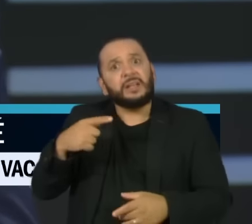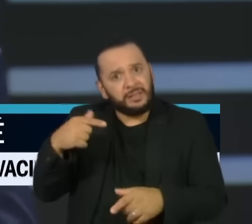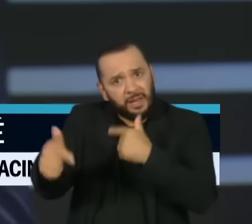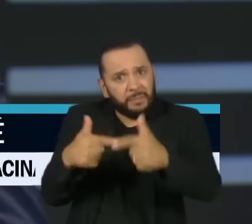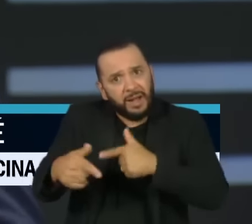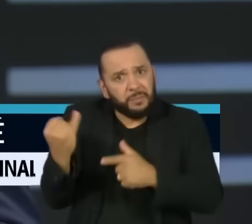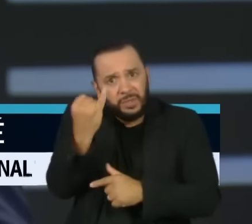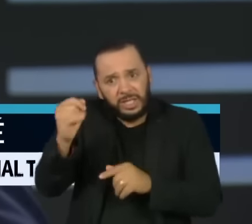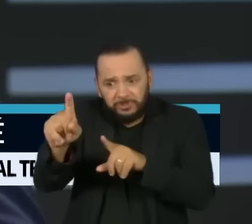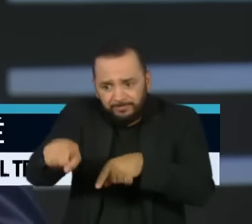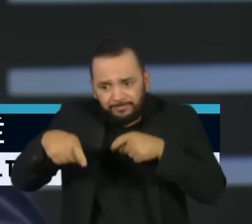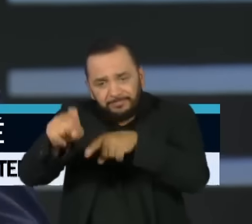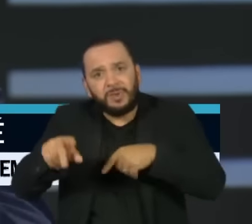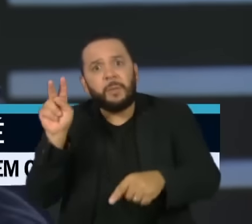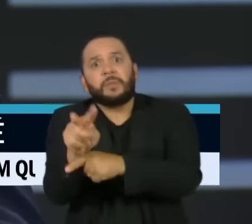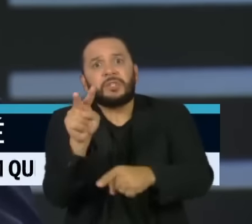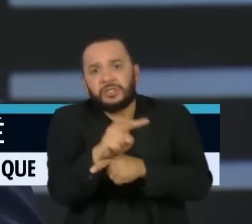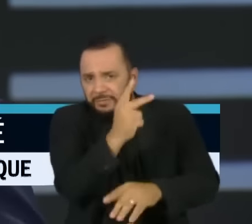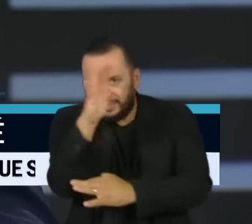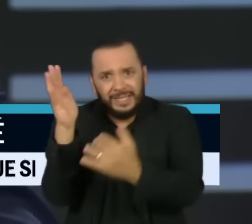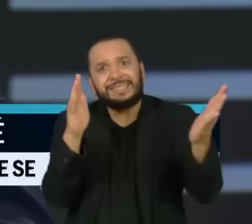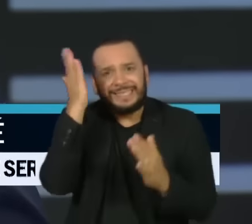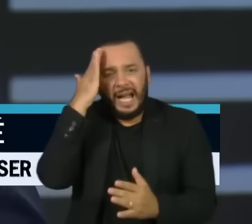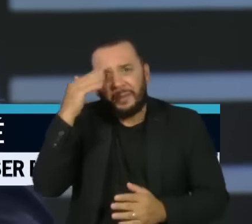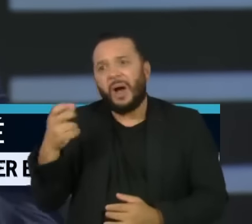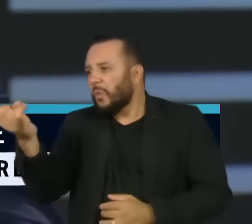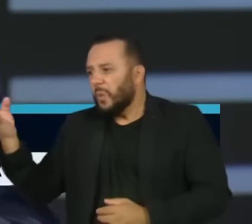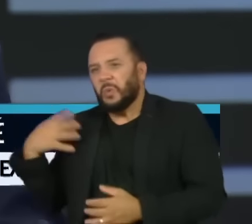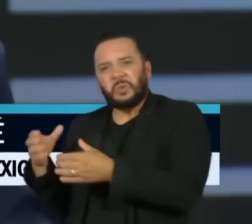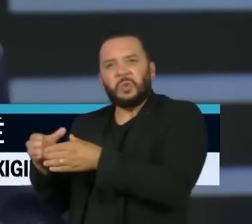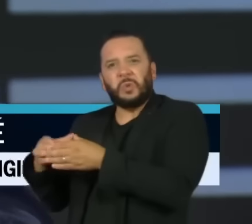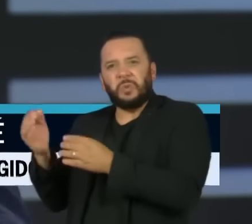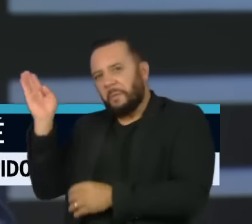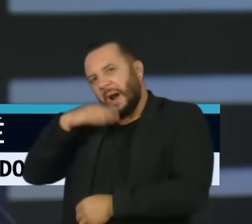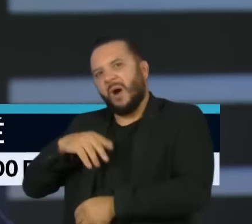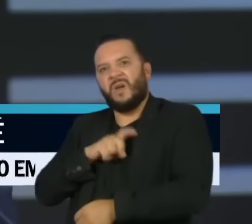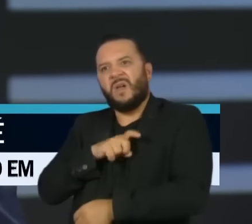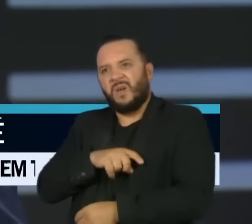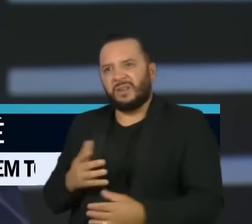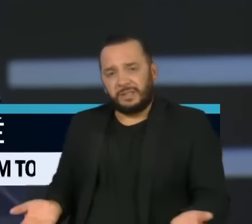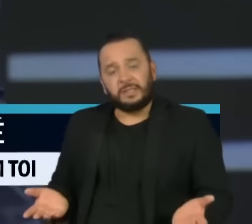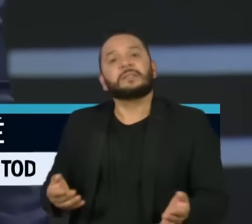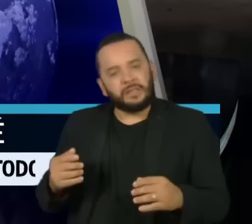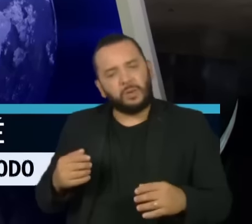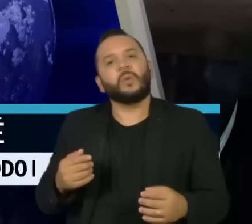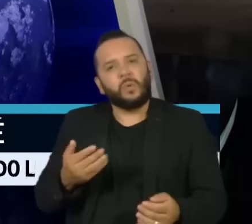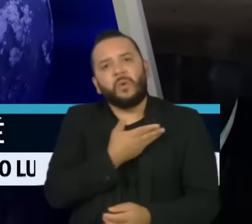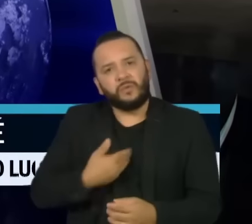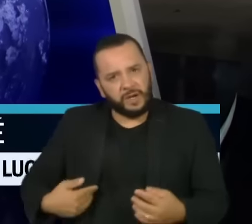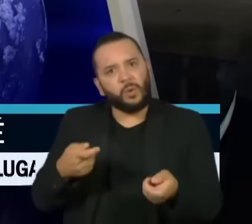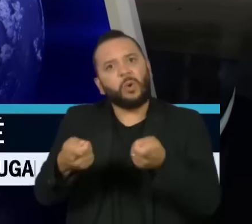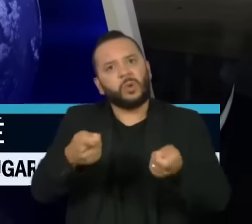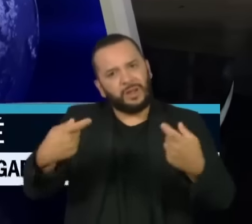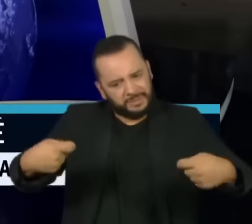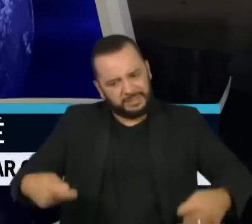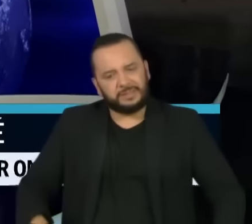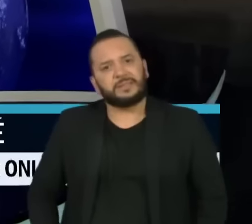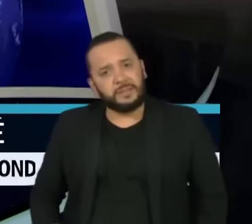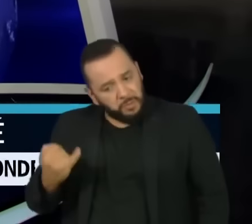do meio ambiente. Agora precisa de governo. Aí a gente vê quão importante é a estrutura estatal. Professor José Vicente?